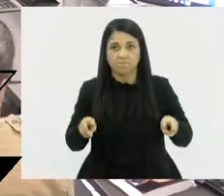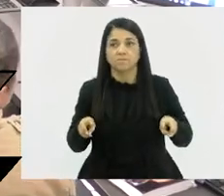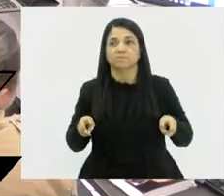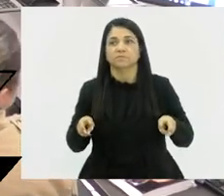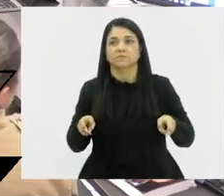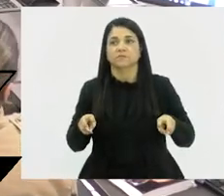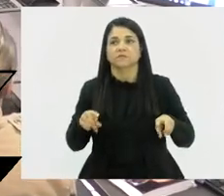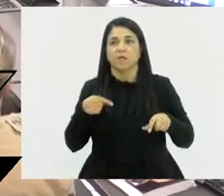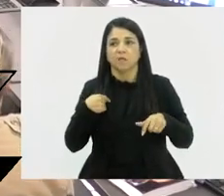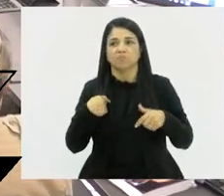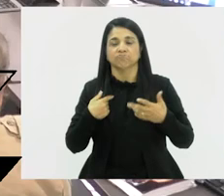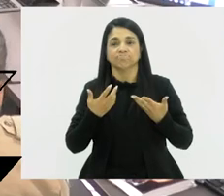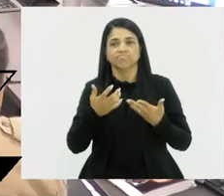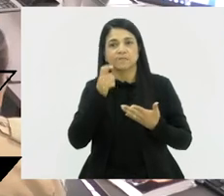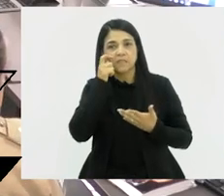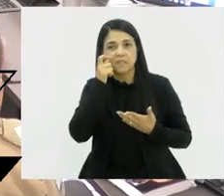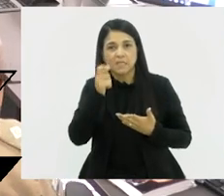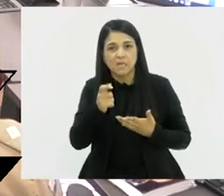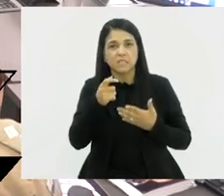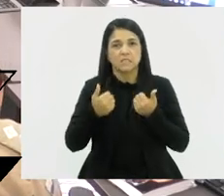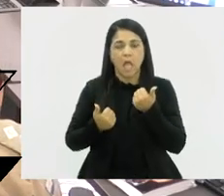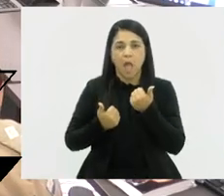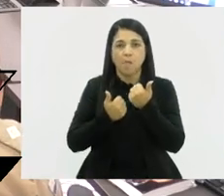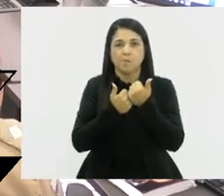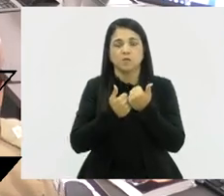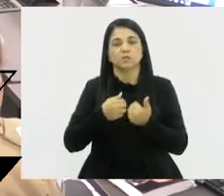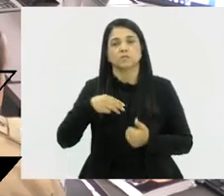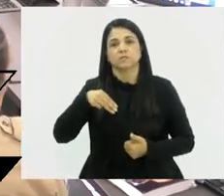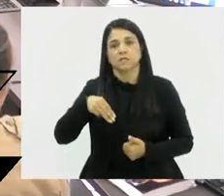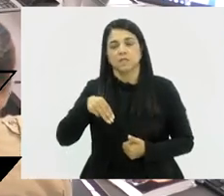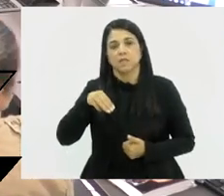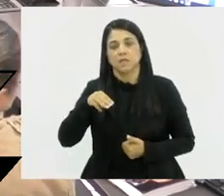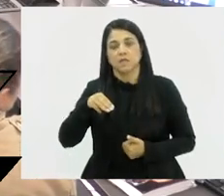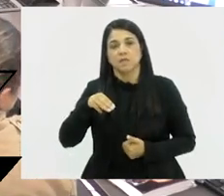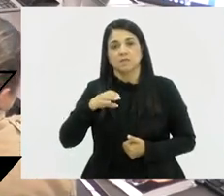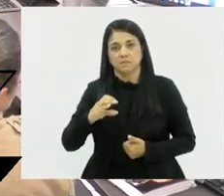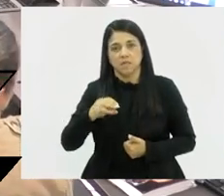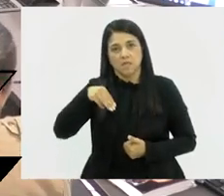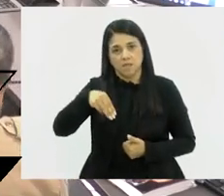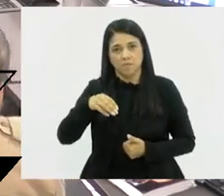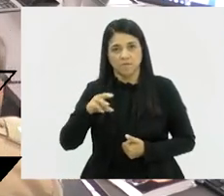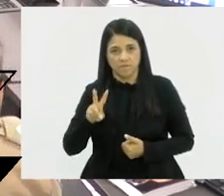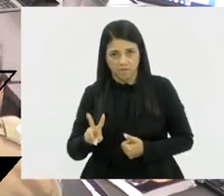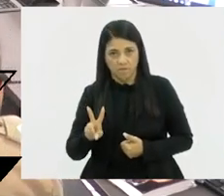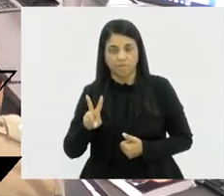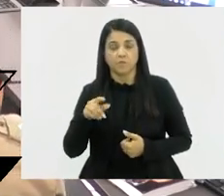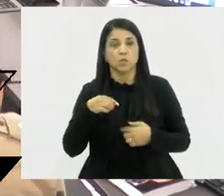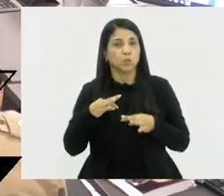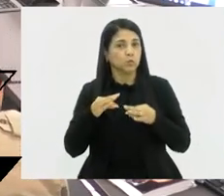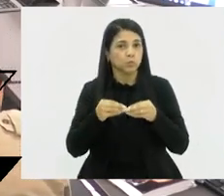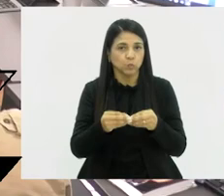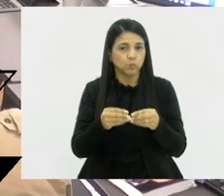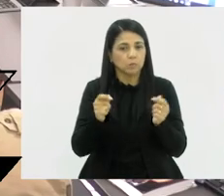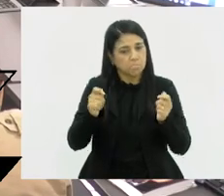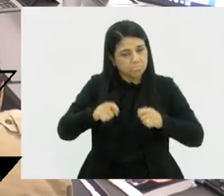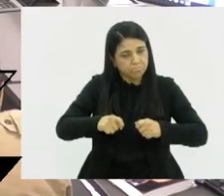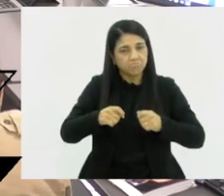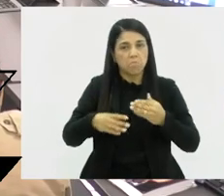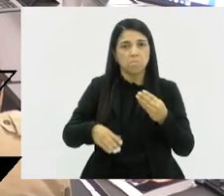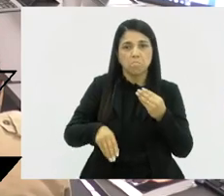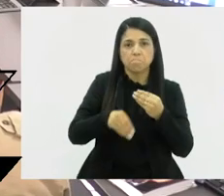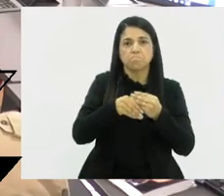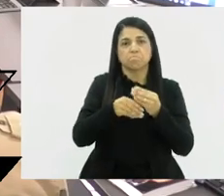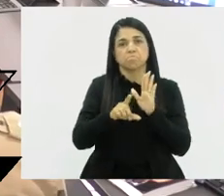Vim manifestar, né, o interesse e o apoio do CRMV para tudo aquilo que for no sentido de melhorar a